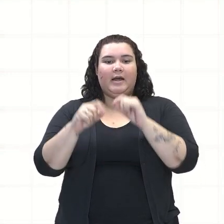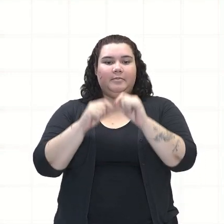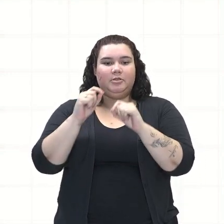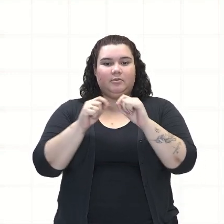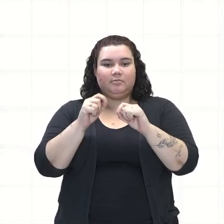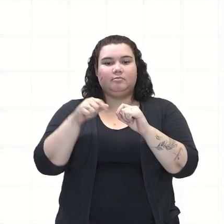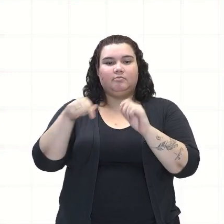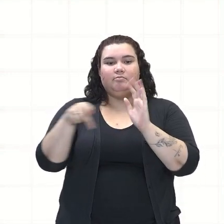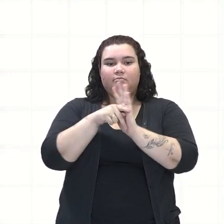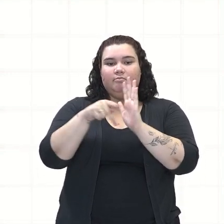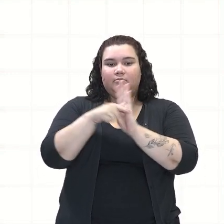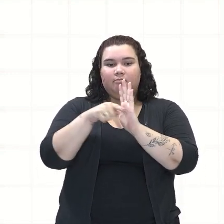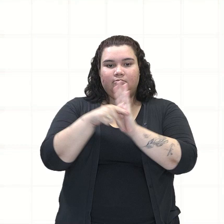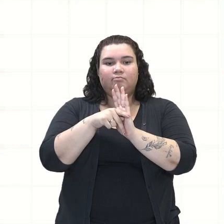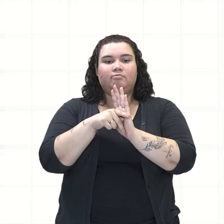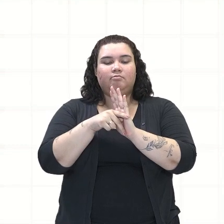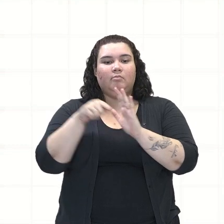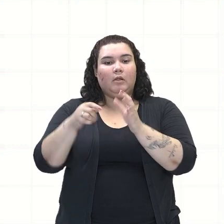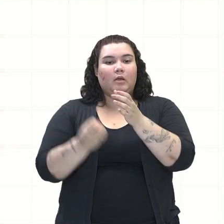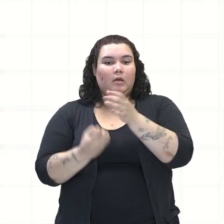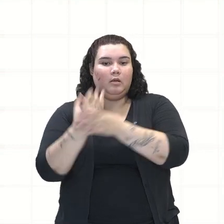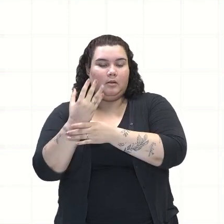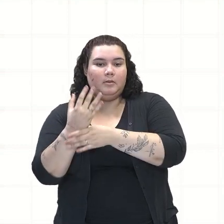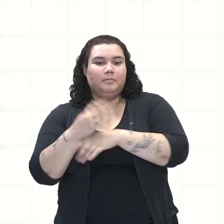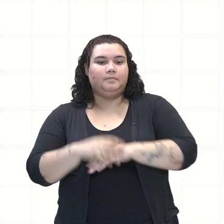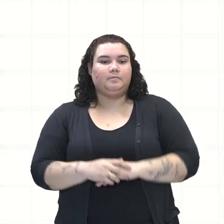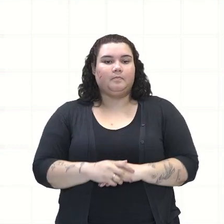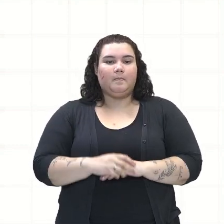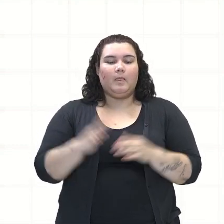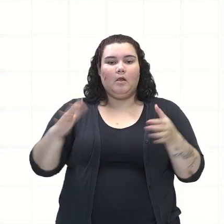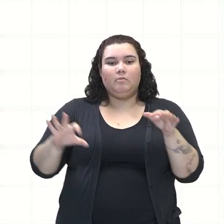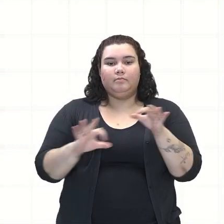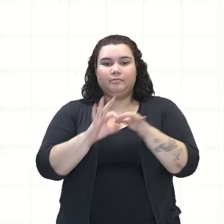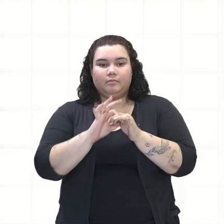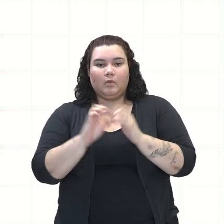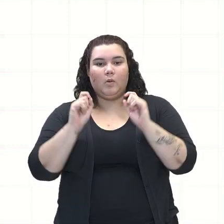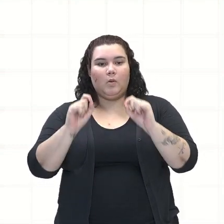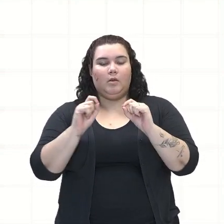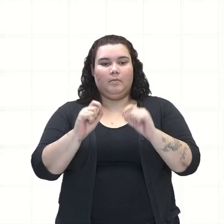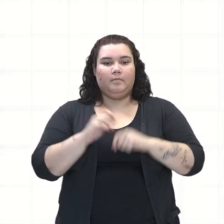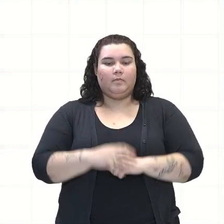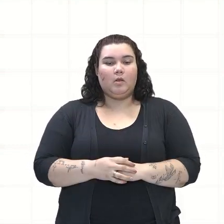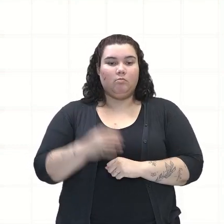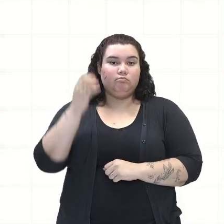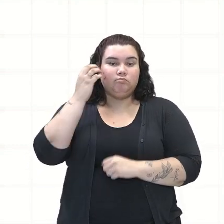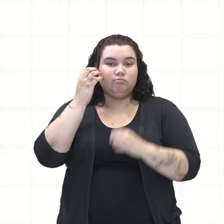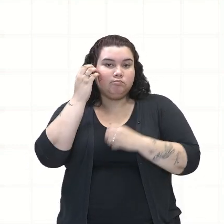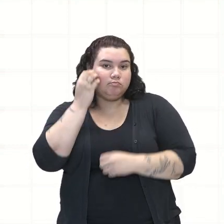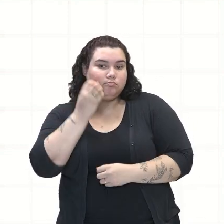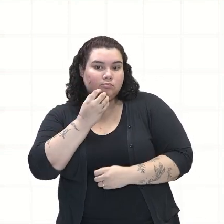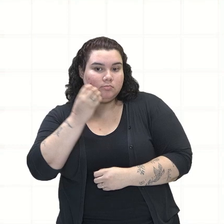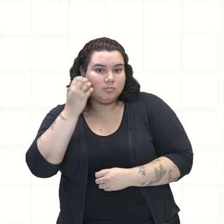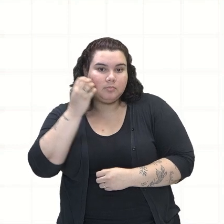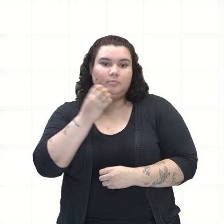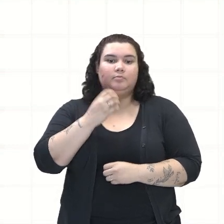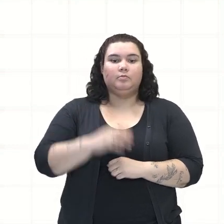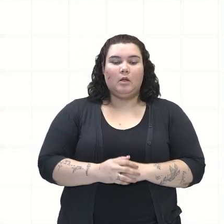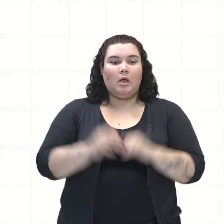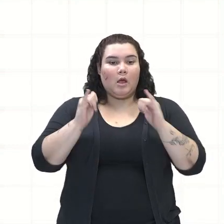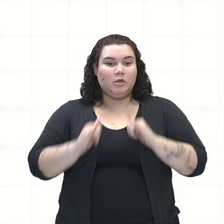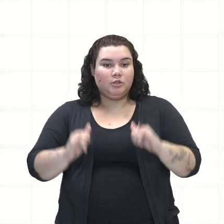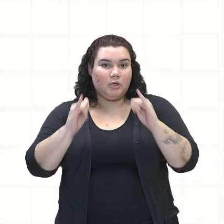desse grupo de forma associada, que são a Líbia, Emirados Árabes Unidos,